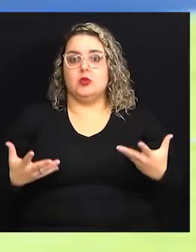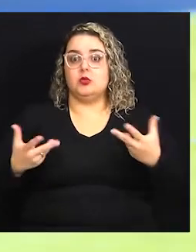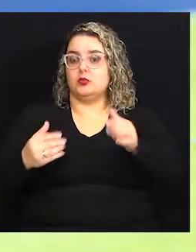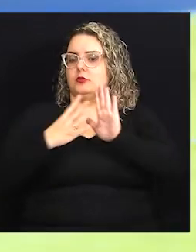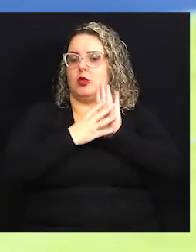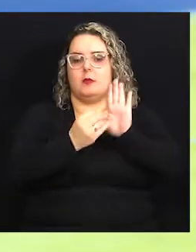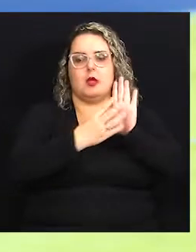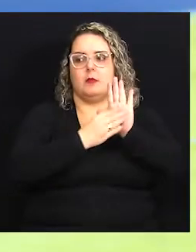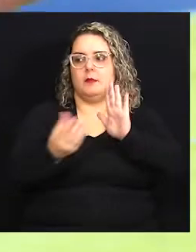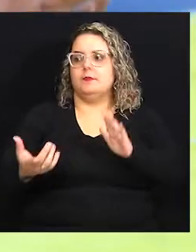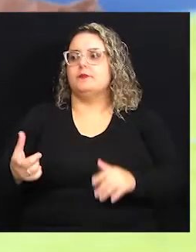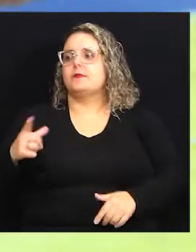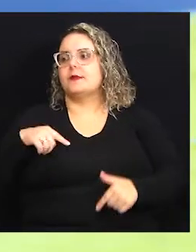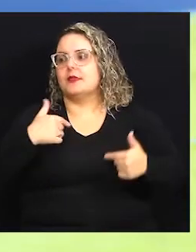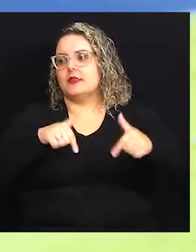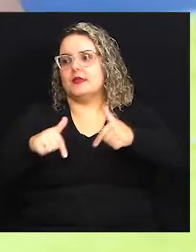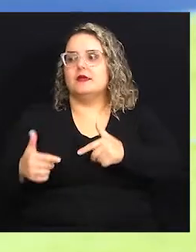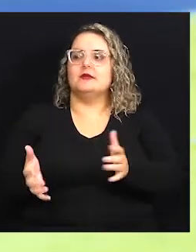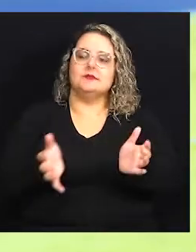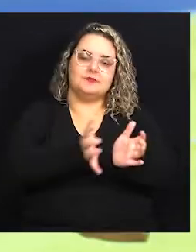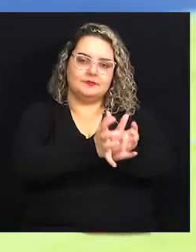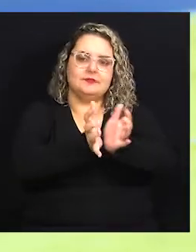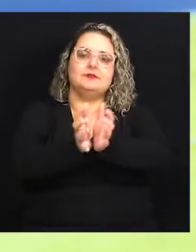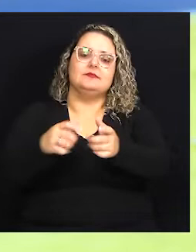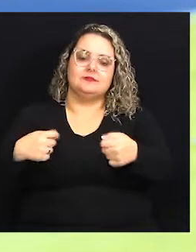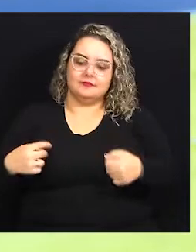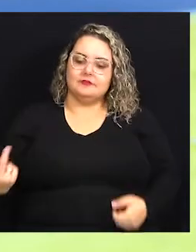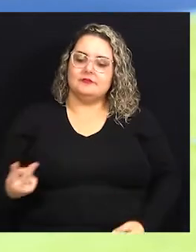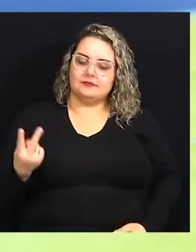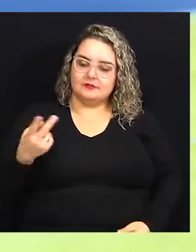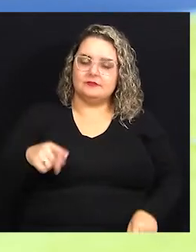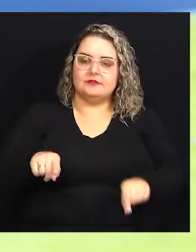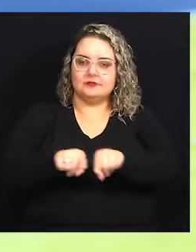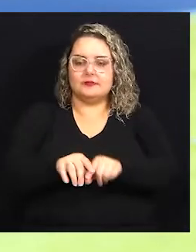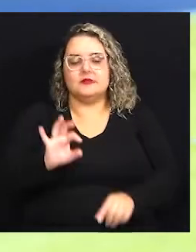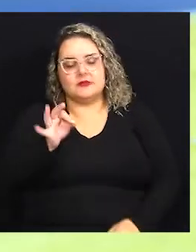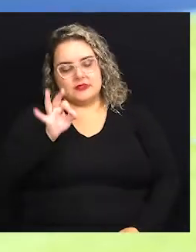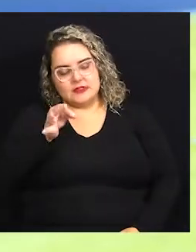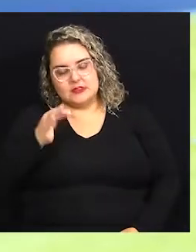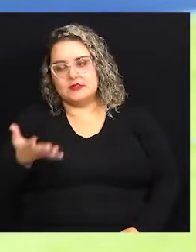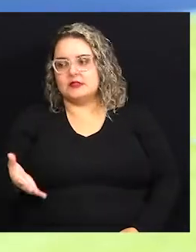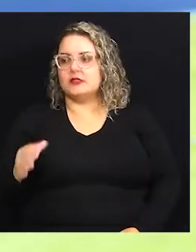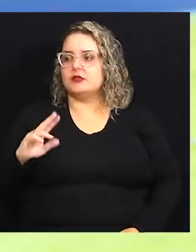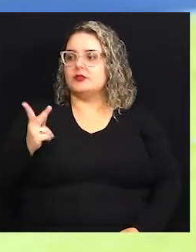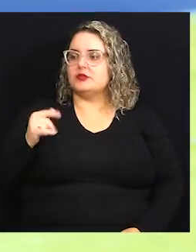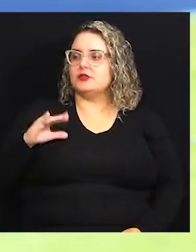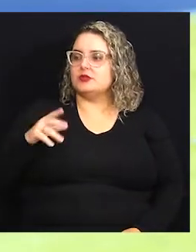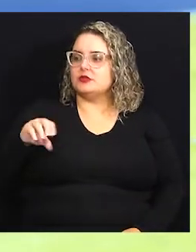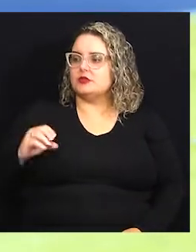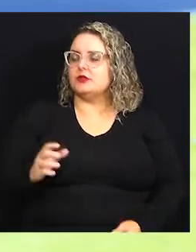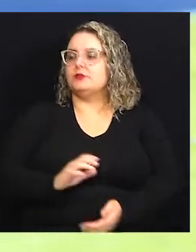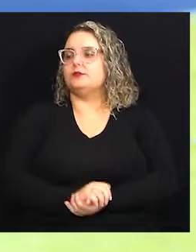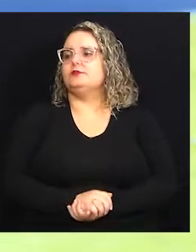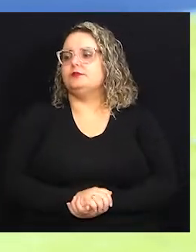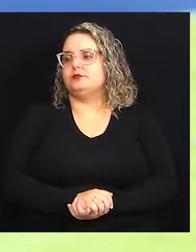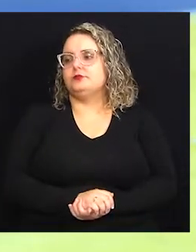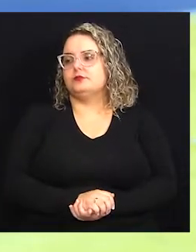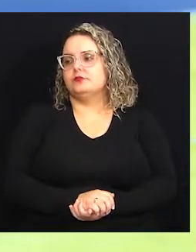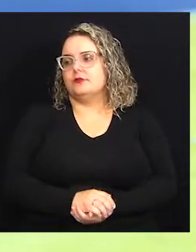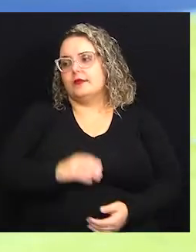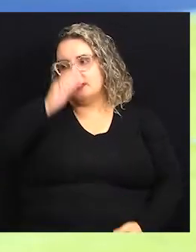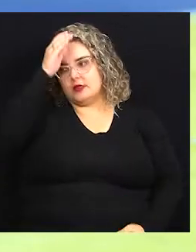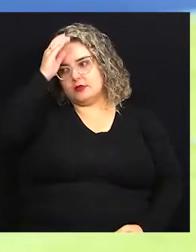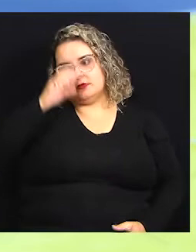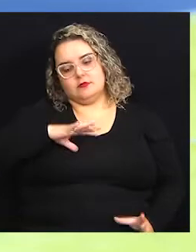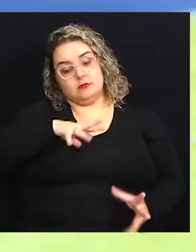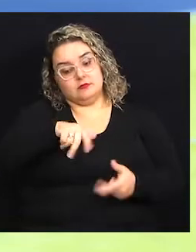quer te copiar. E tem o trabalho das outras equipes que precisa ser valorizado também. Né? Exatamente. Ô Chicão, você é um cidadão do mundo, né?